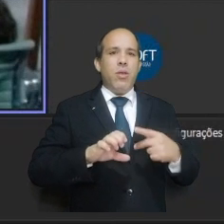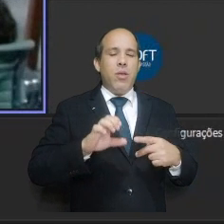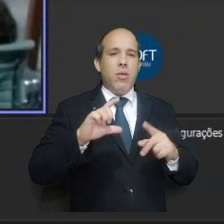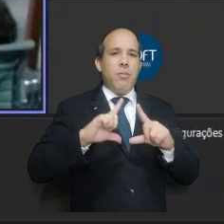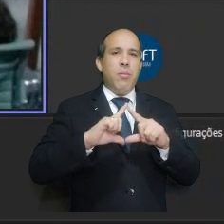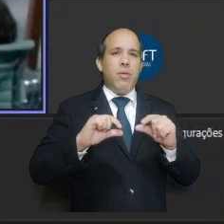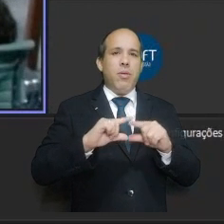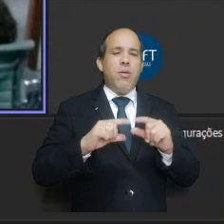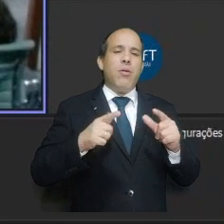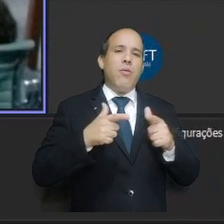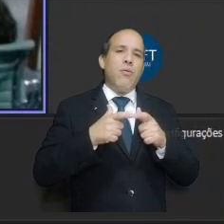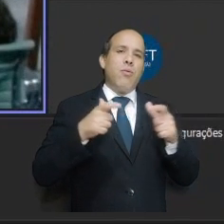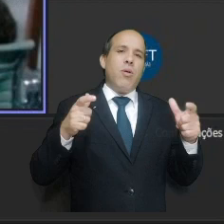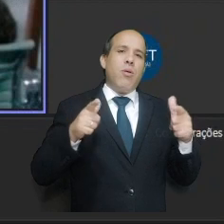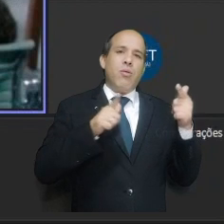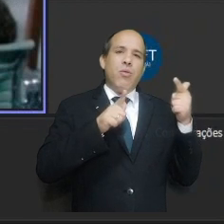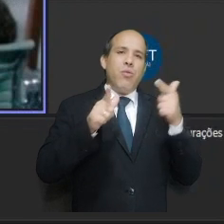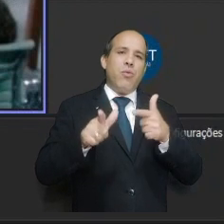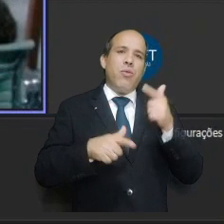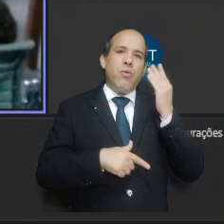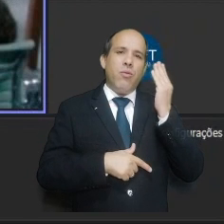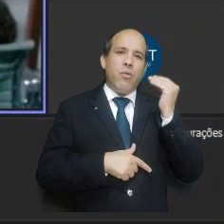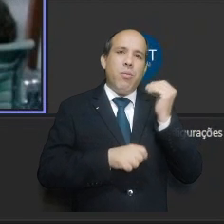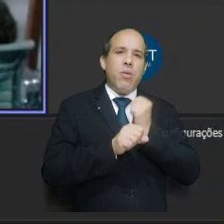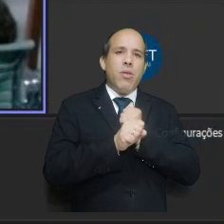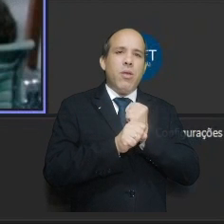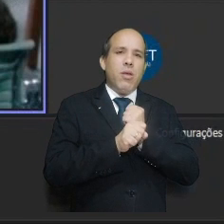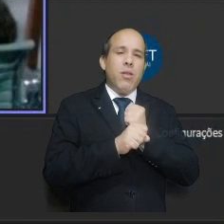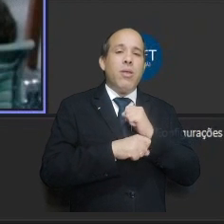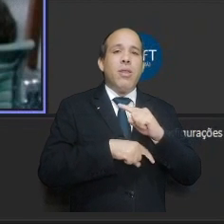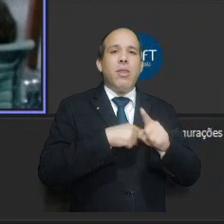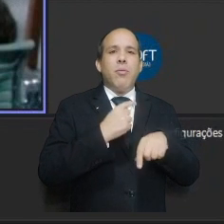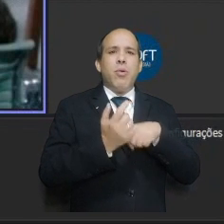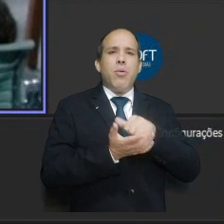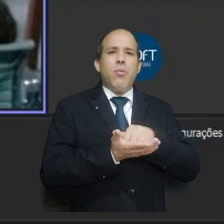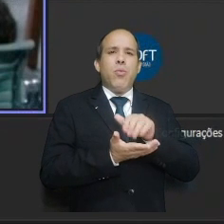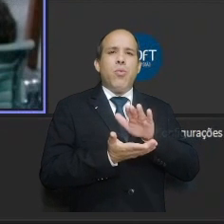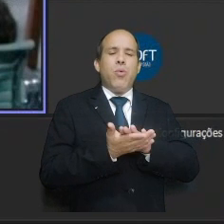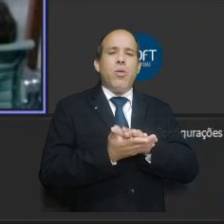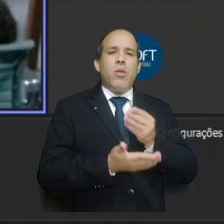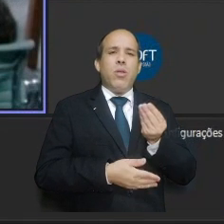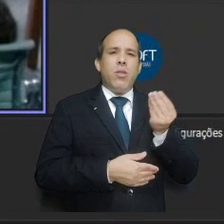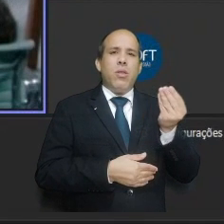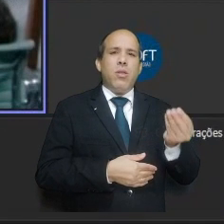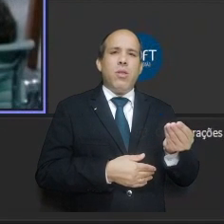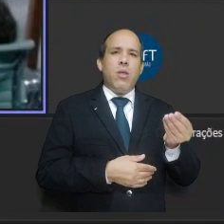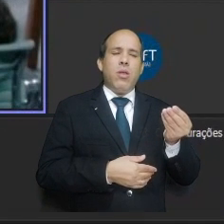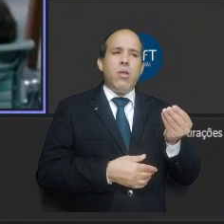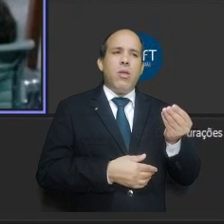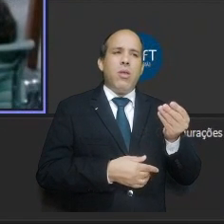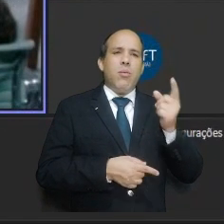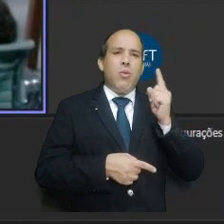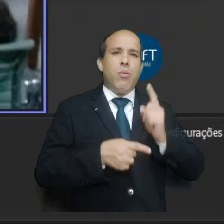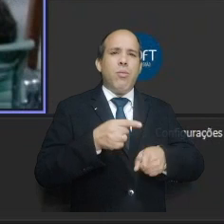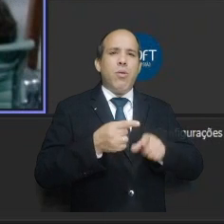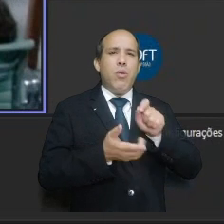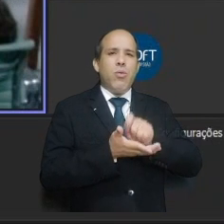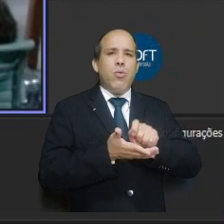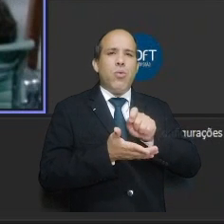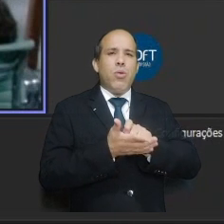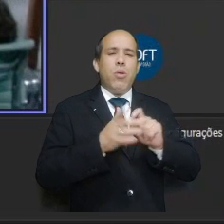Engenharia aqui de Brasília, um clube muito conhecido durante muitos anos, e a ele foi aplicada uma pena de